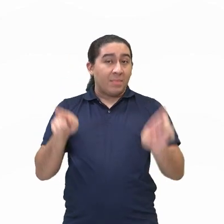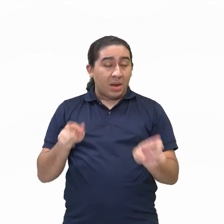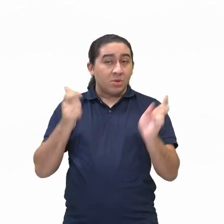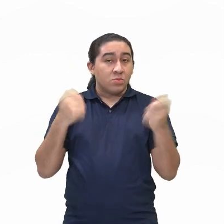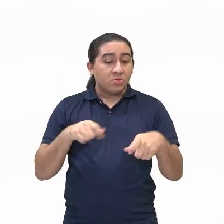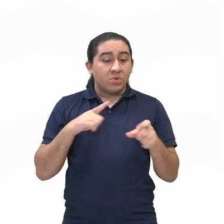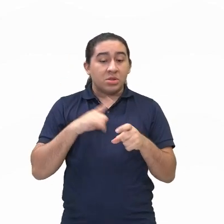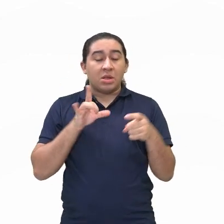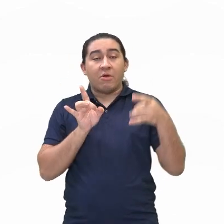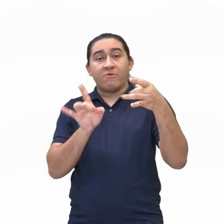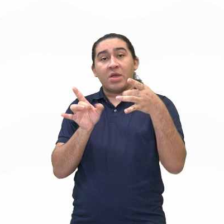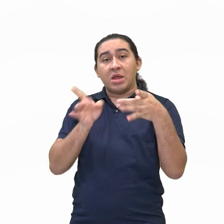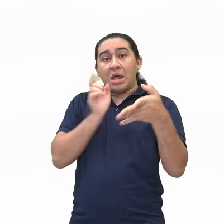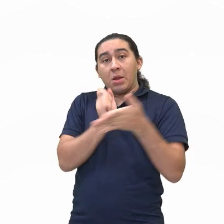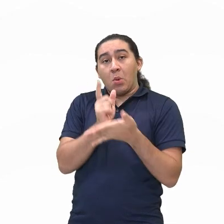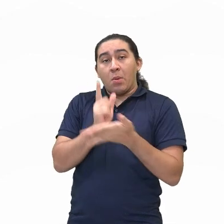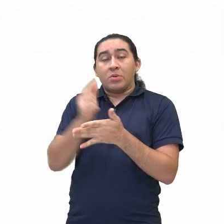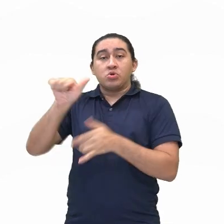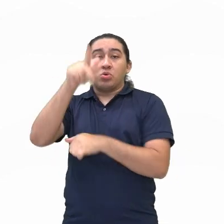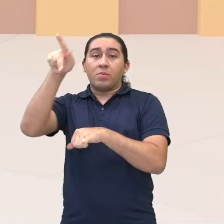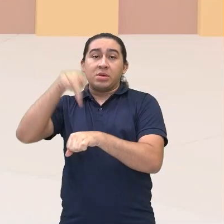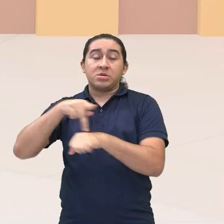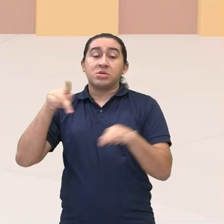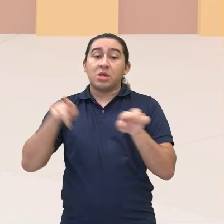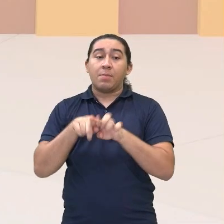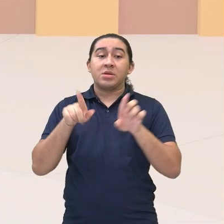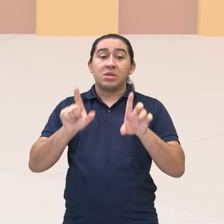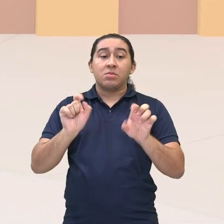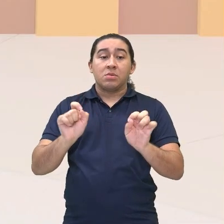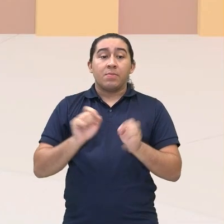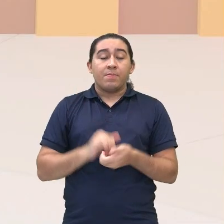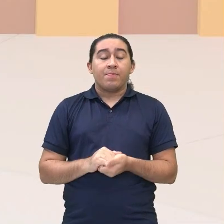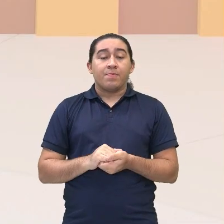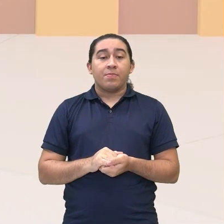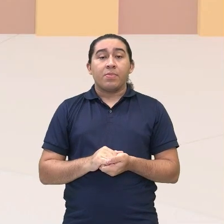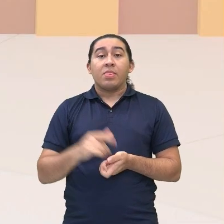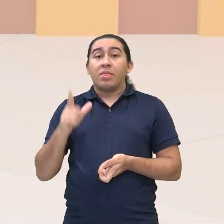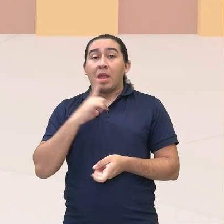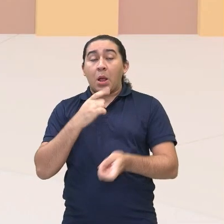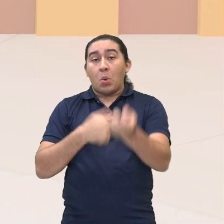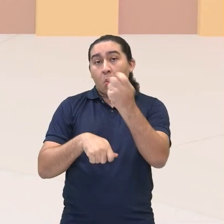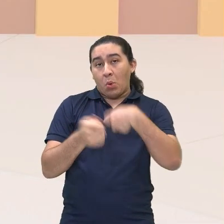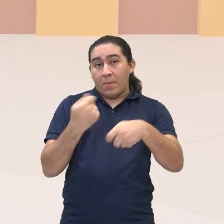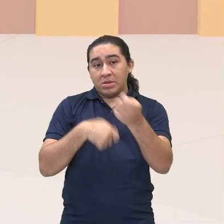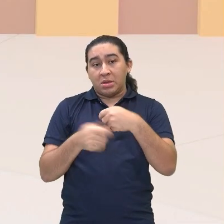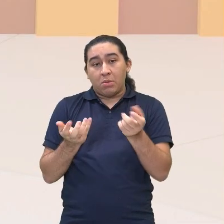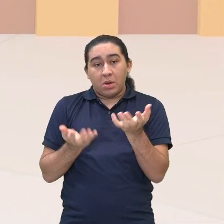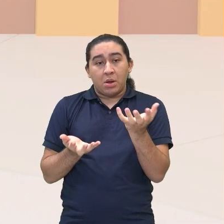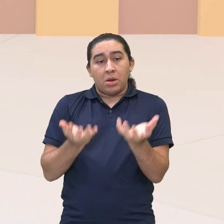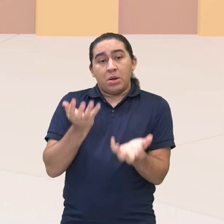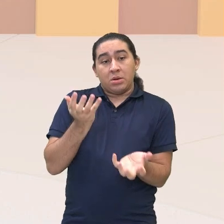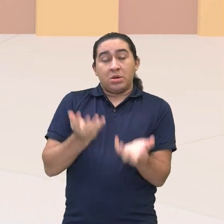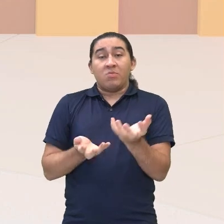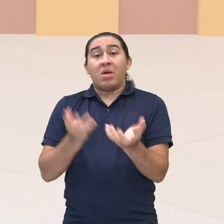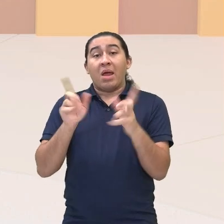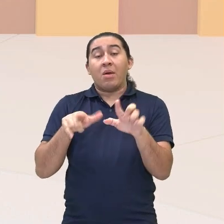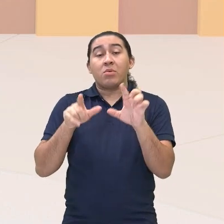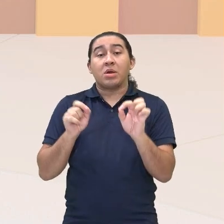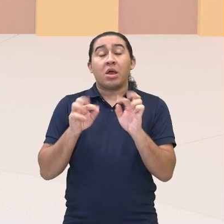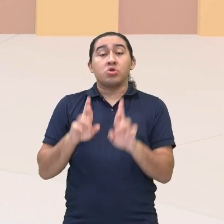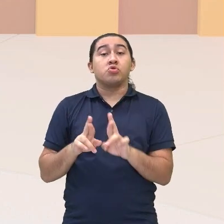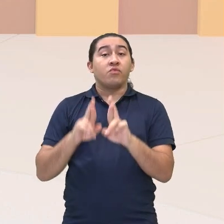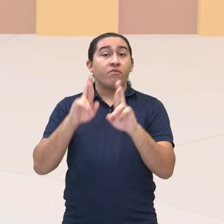das importações, também nós teremos o quê? A balança comercial, tá? Que vai ser a